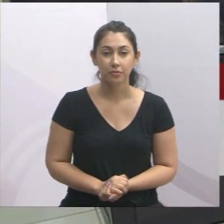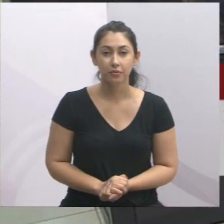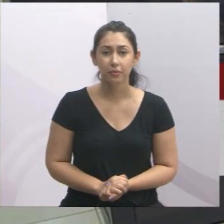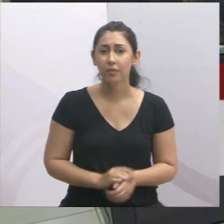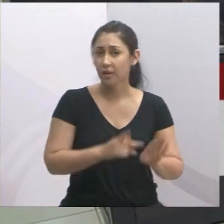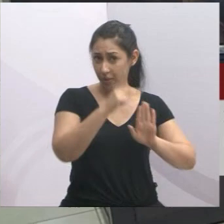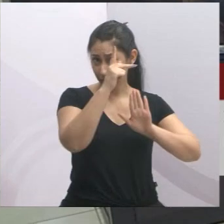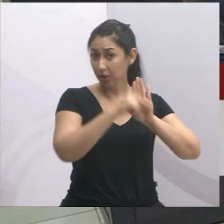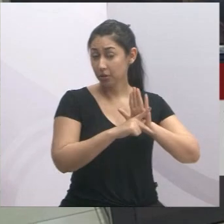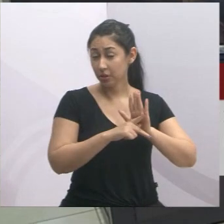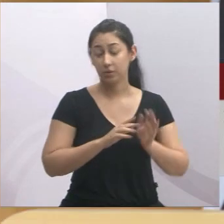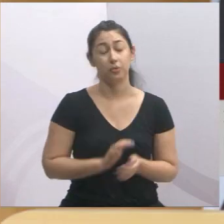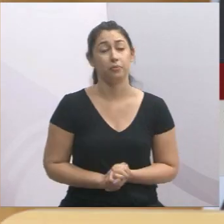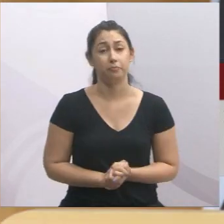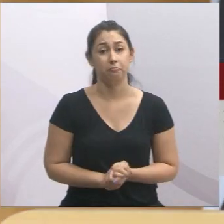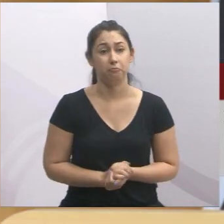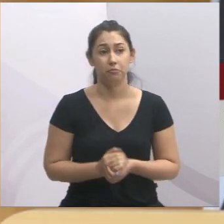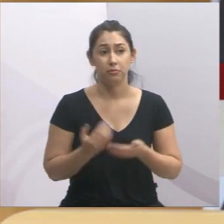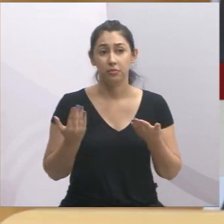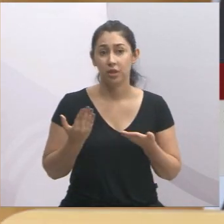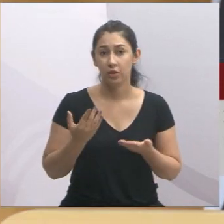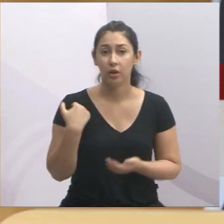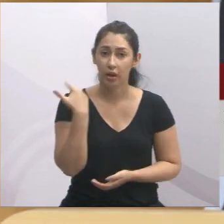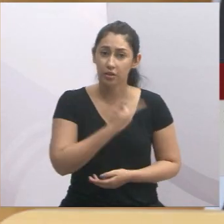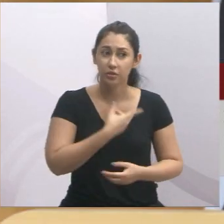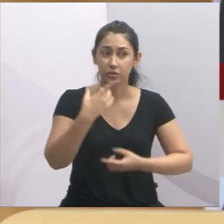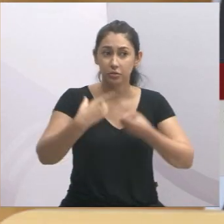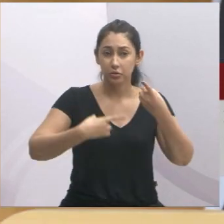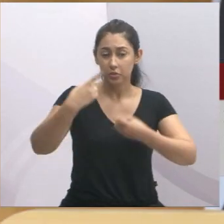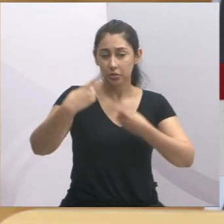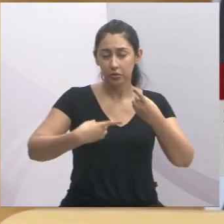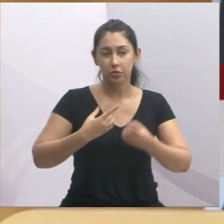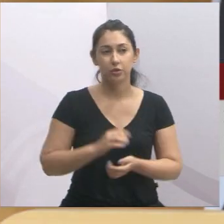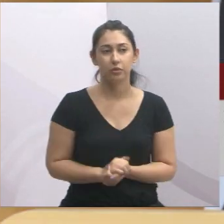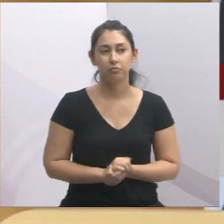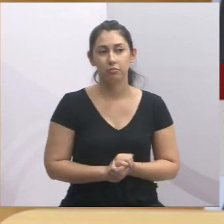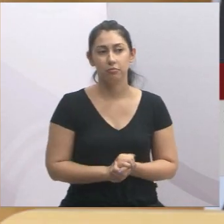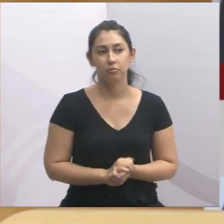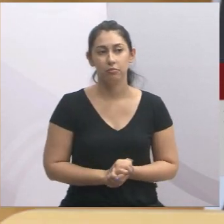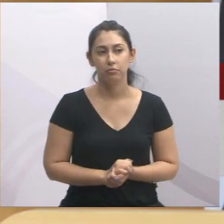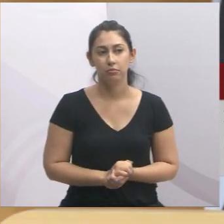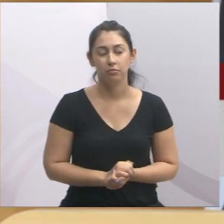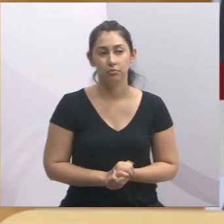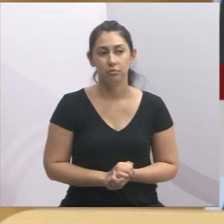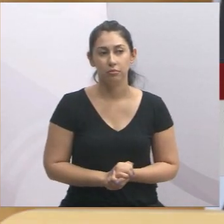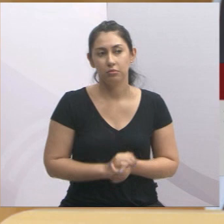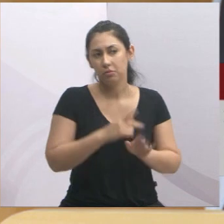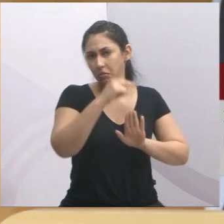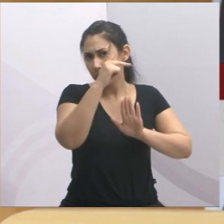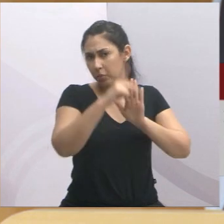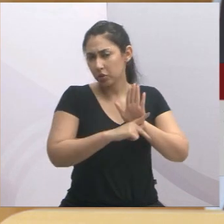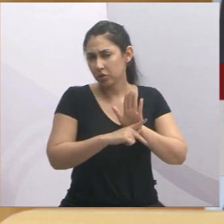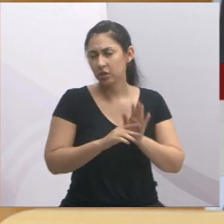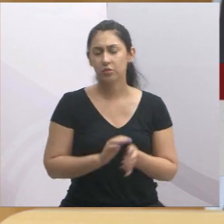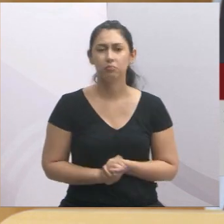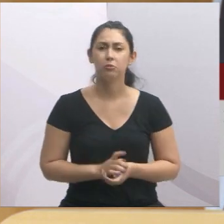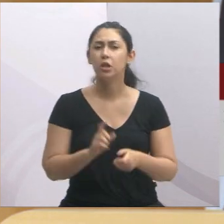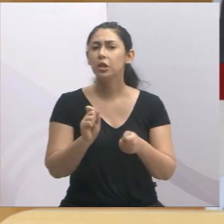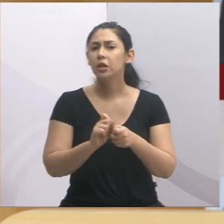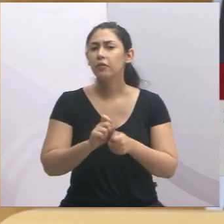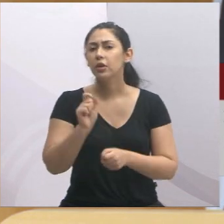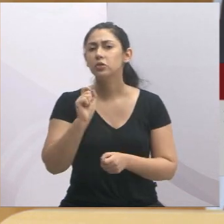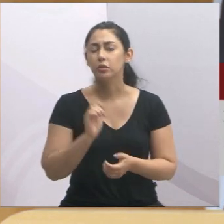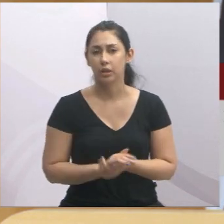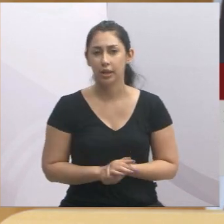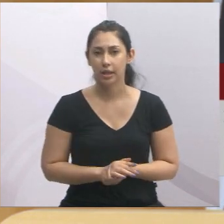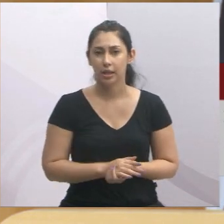Esse projeto que agora vamos discutir é um projeto que institui e dispõe no